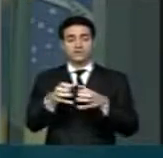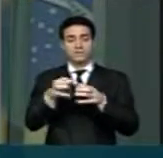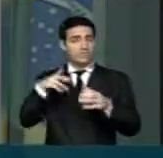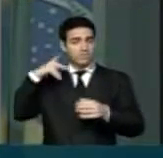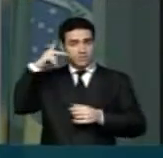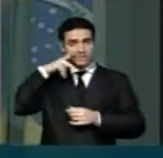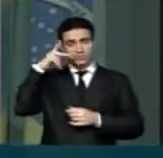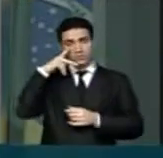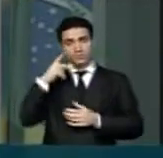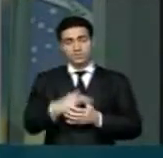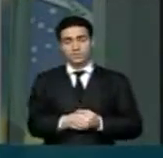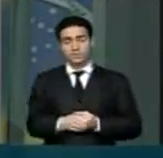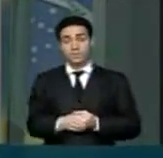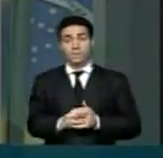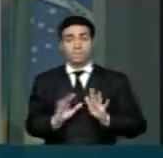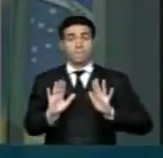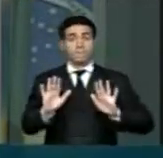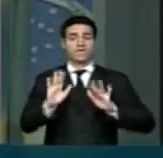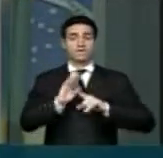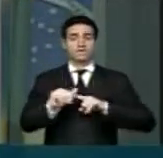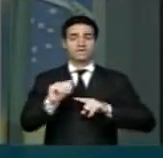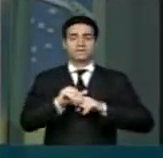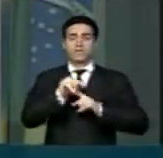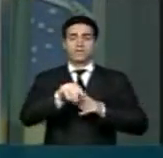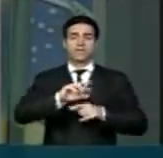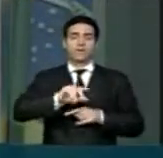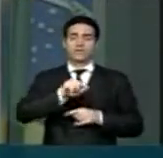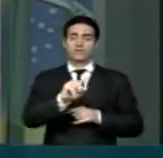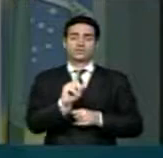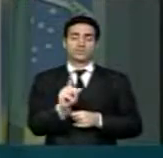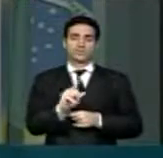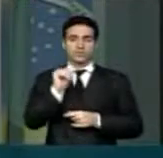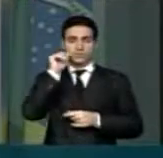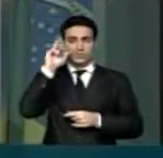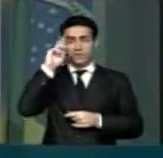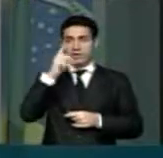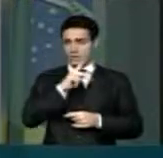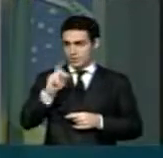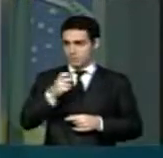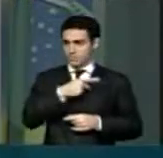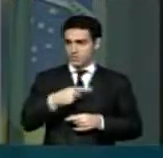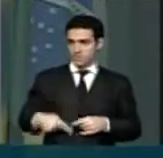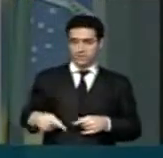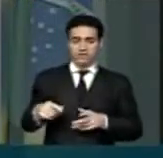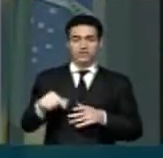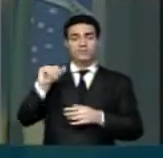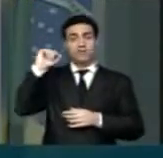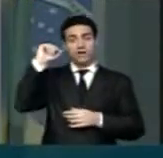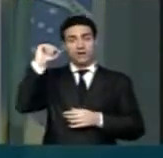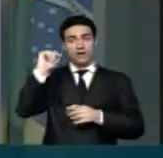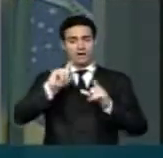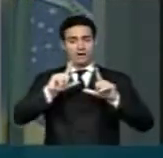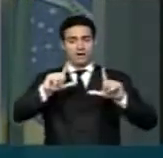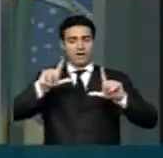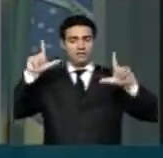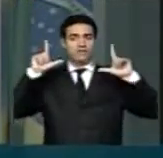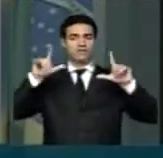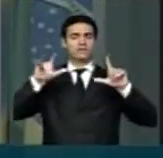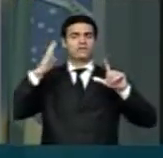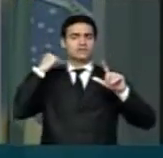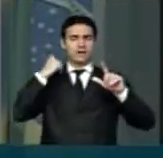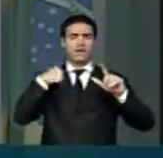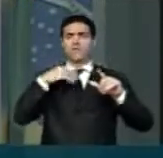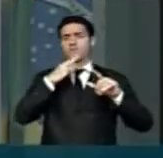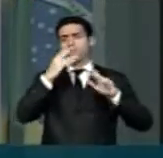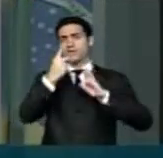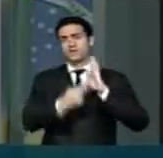entre aspas. Mas a questão não é essa, senhor ex-presidente. A imprensa sabe e conhece o projeto de poder do